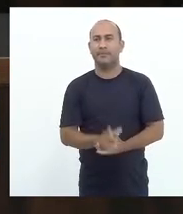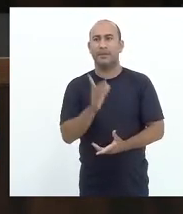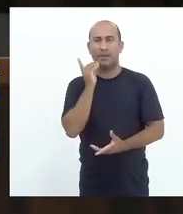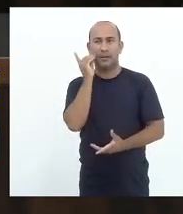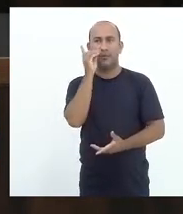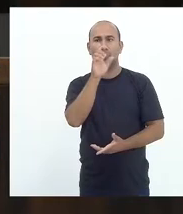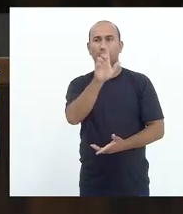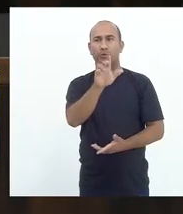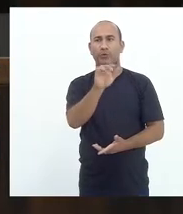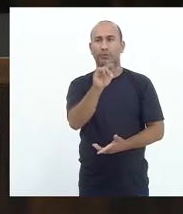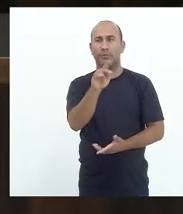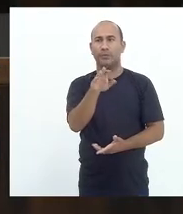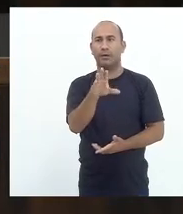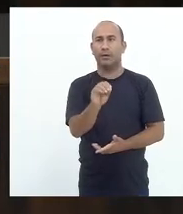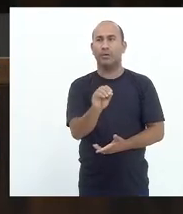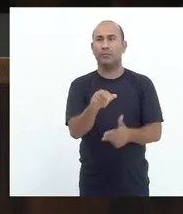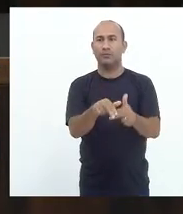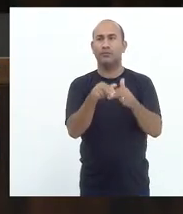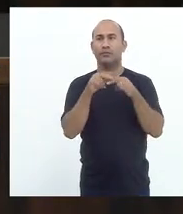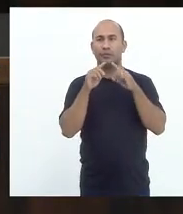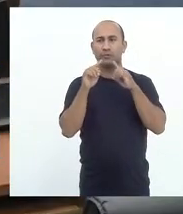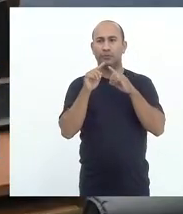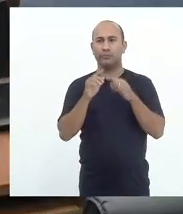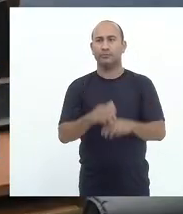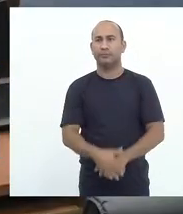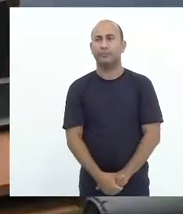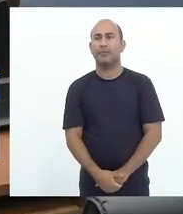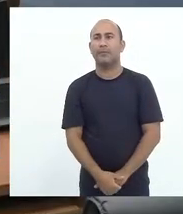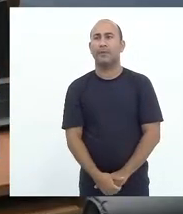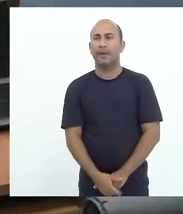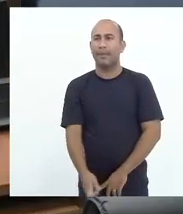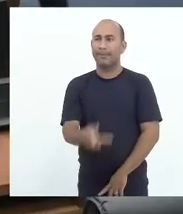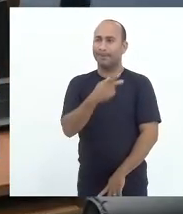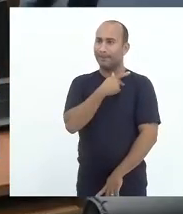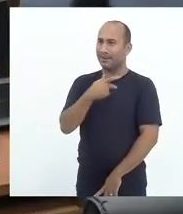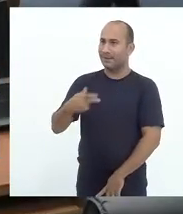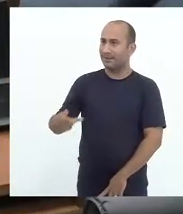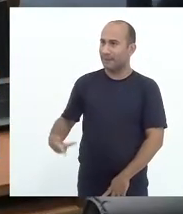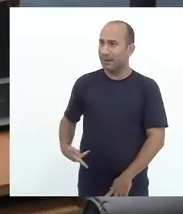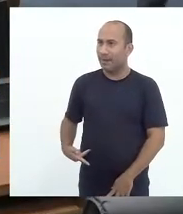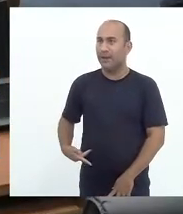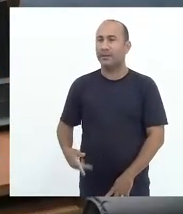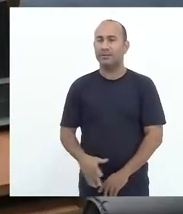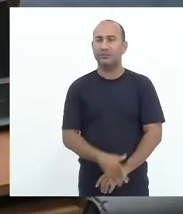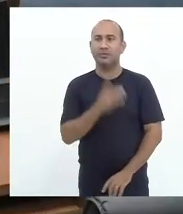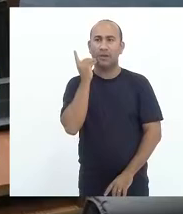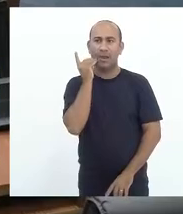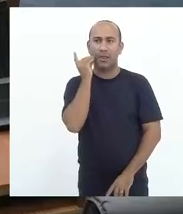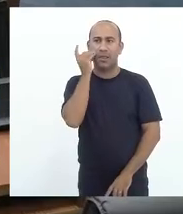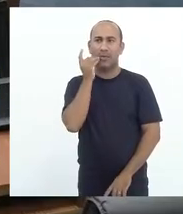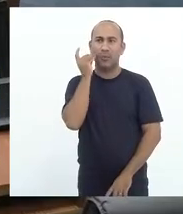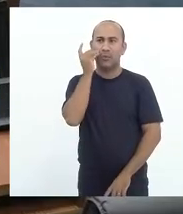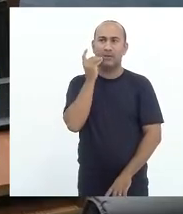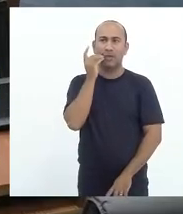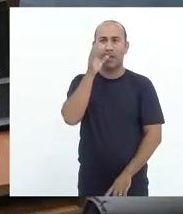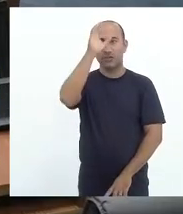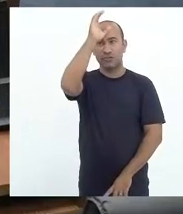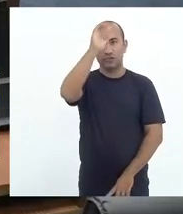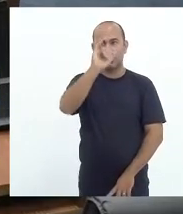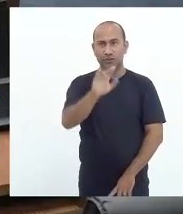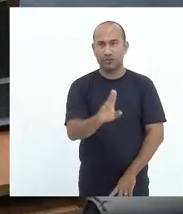Deputado Luiz Paulo, para discutir. Senhora presidente, deputada Tia